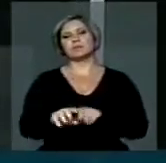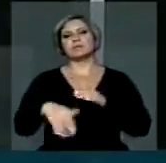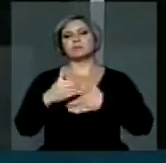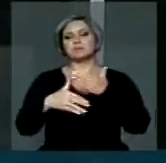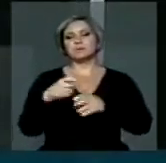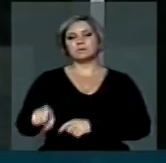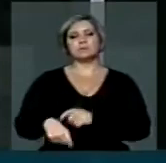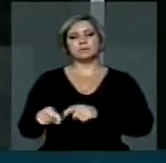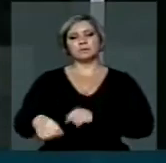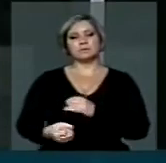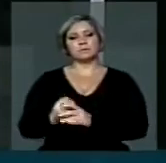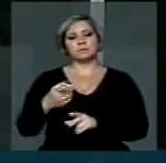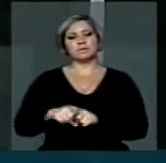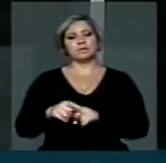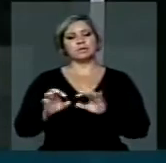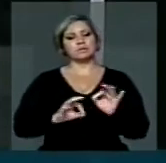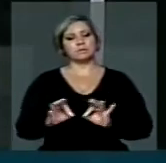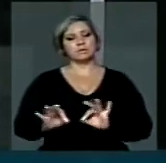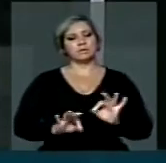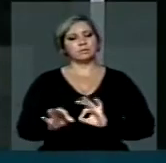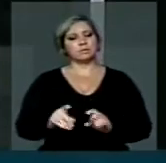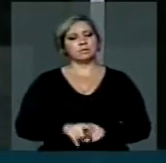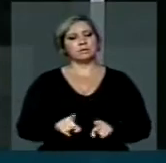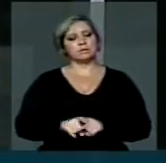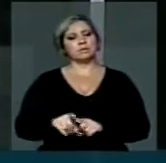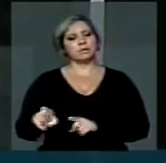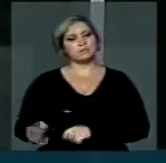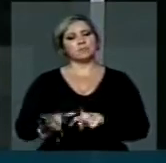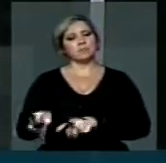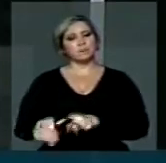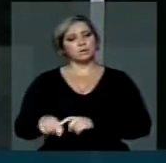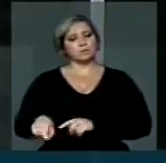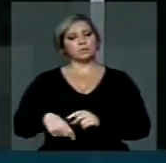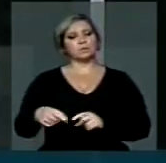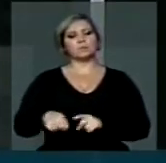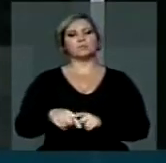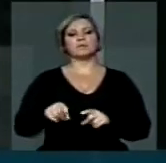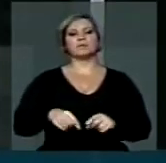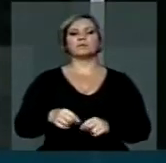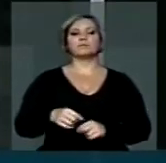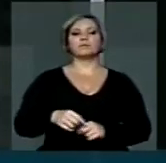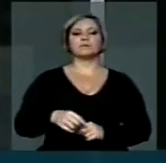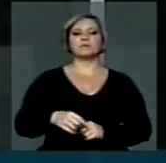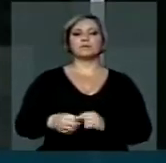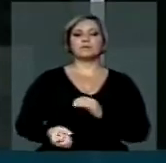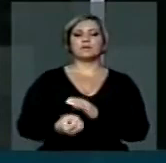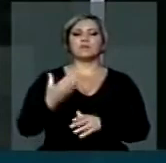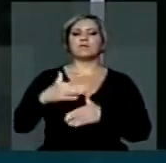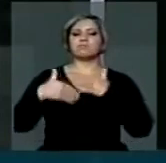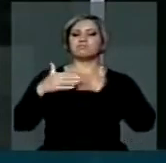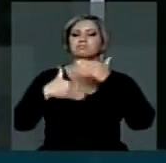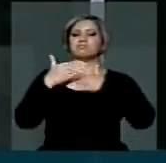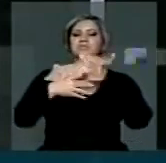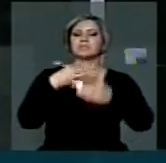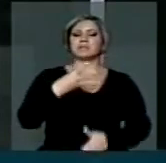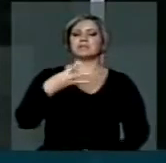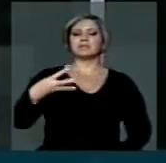do Estado, baseada na pequena propriedade rural. A produção cresce em até